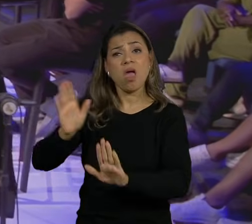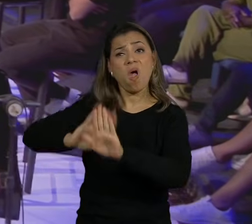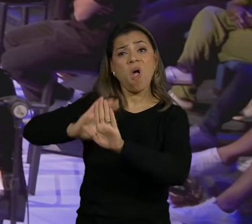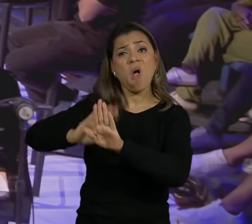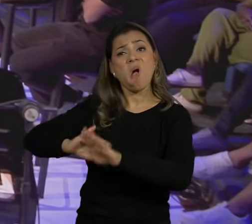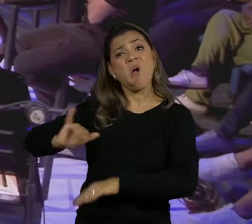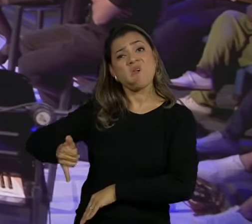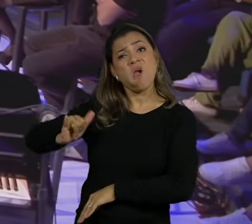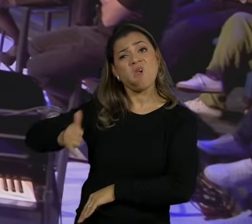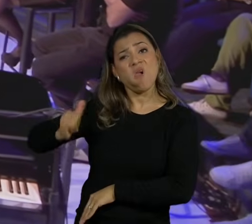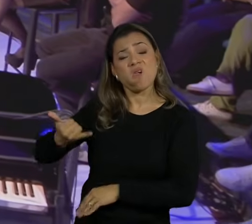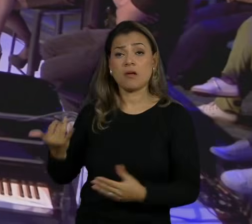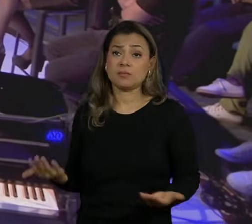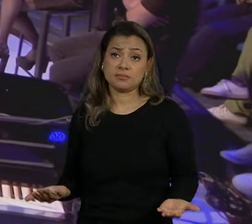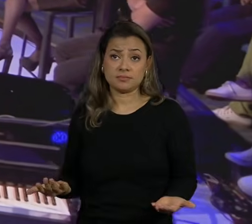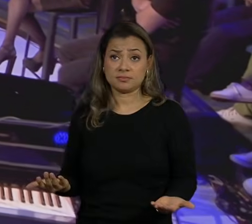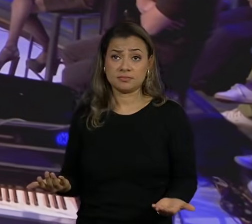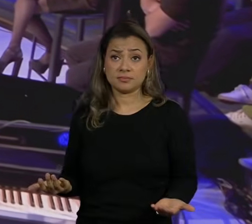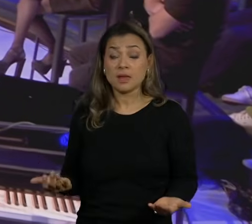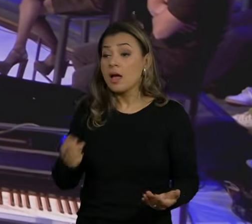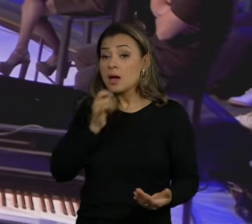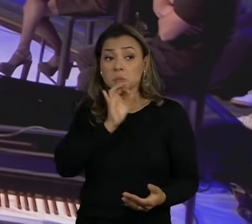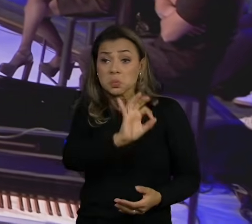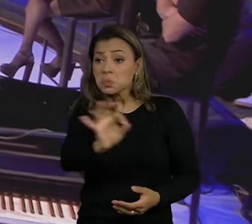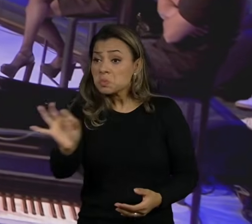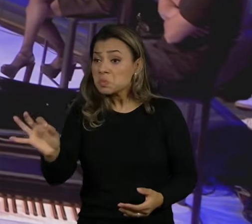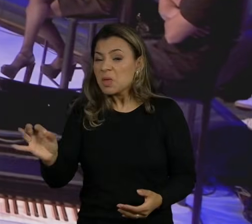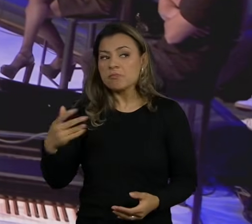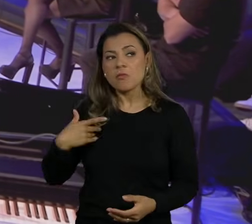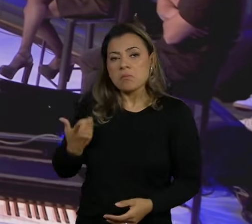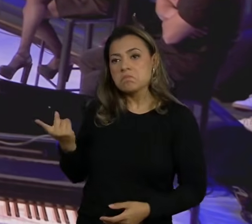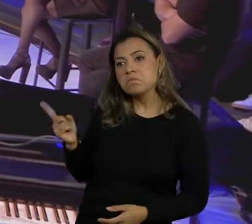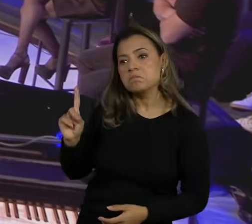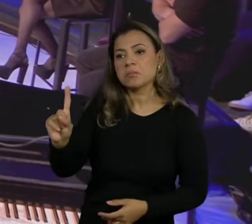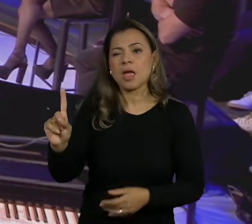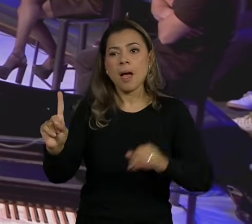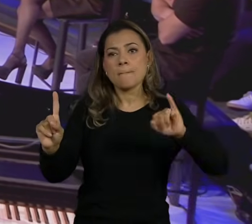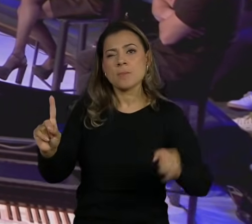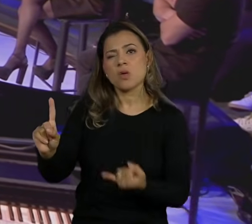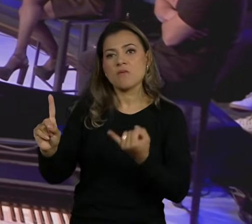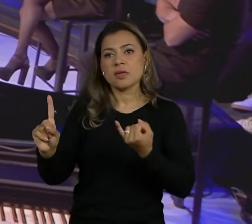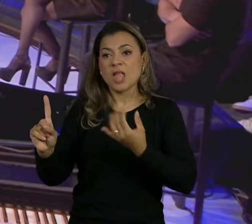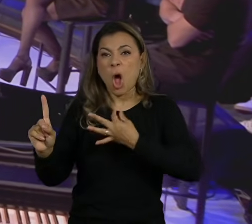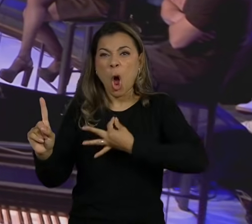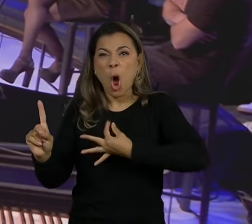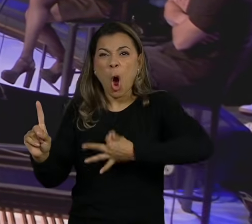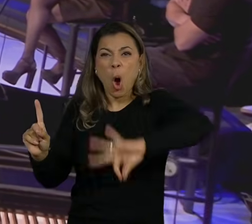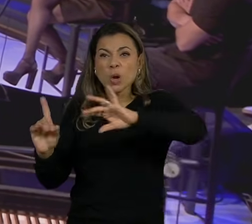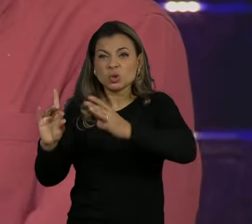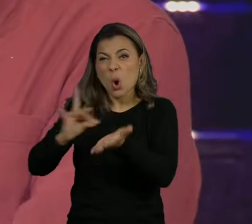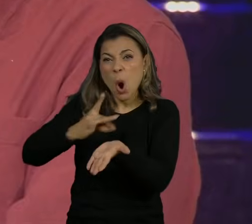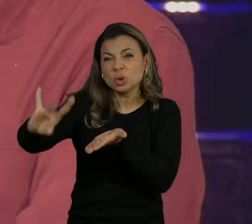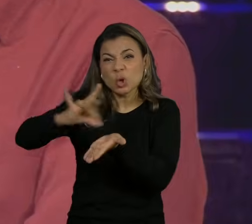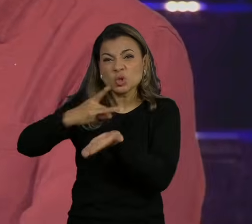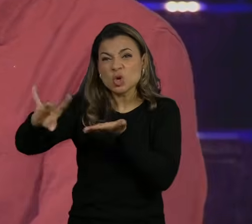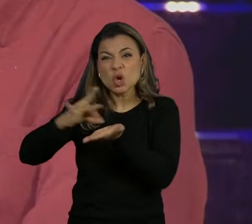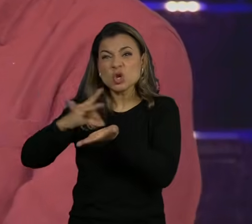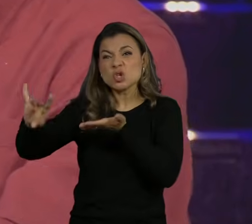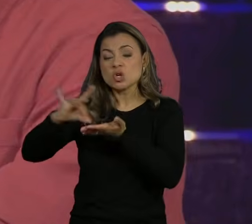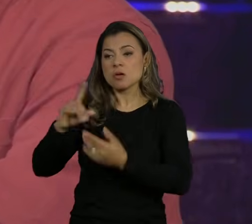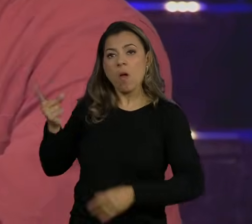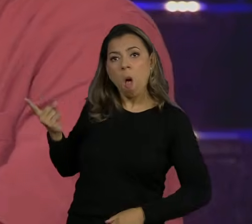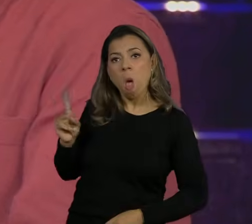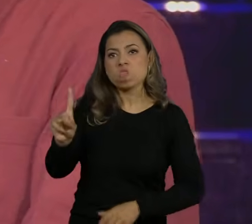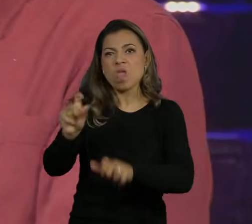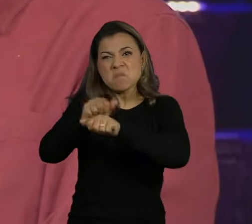Olha, aqui eu tenho uma chance agora, não tem ninguém ainda, eu vou jogar esse ódio aí ao máximo possível e tal. E, nesse caso, as